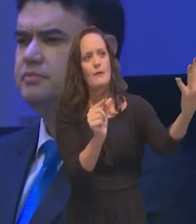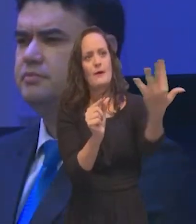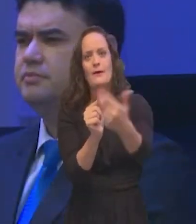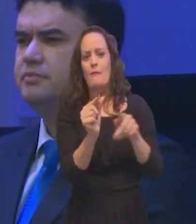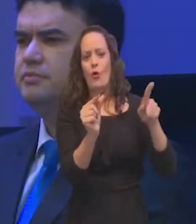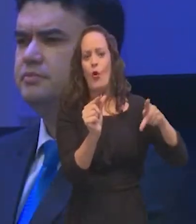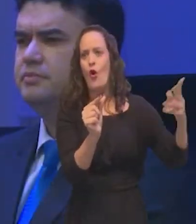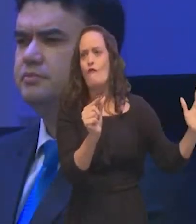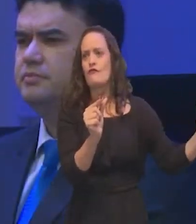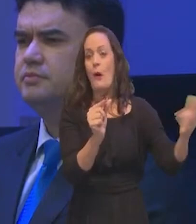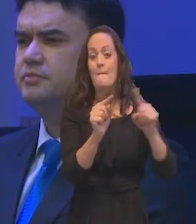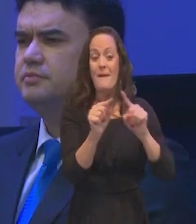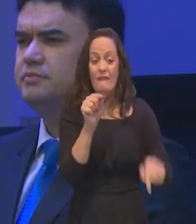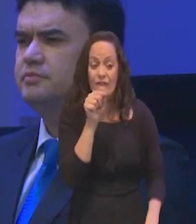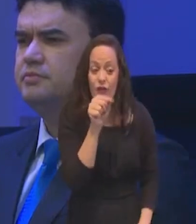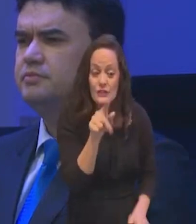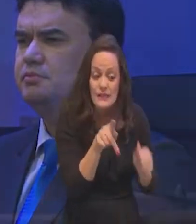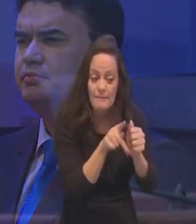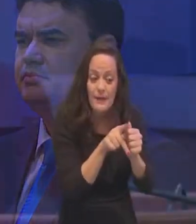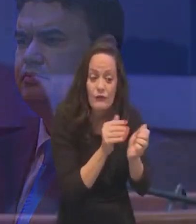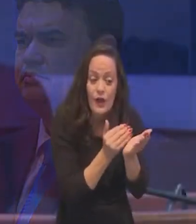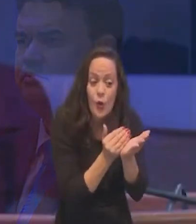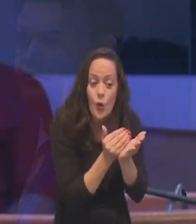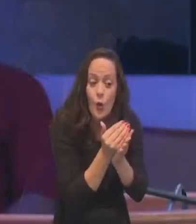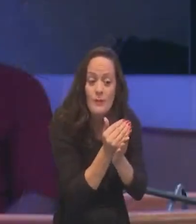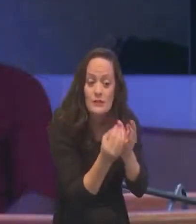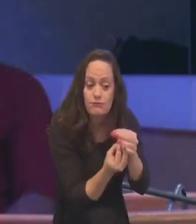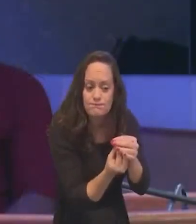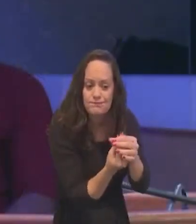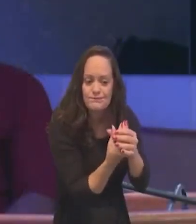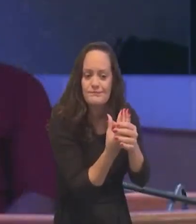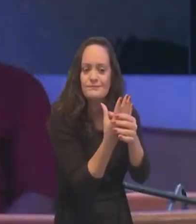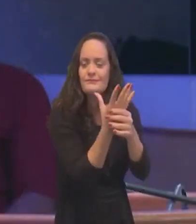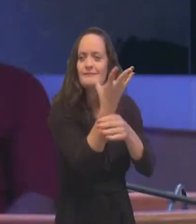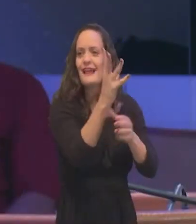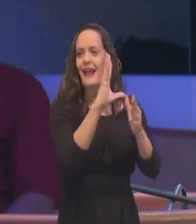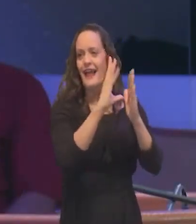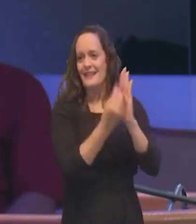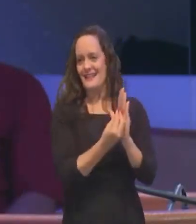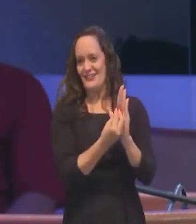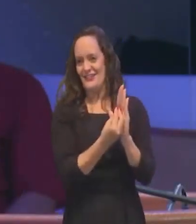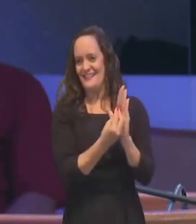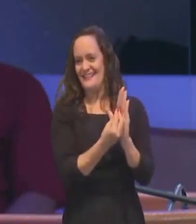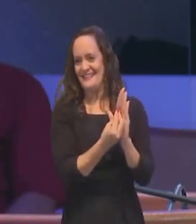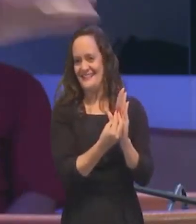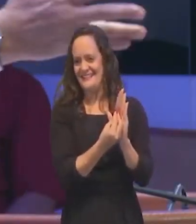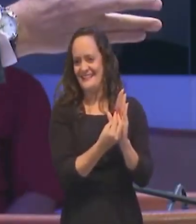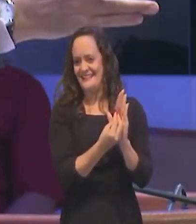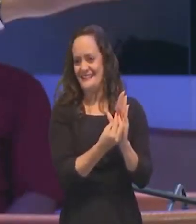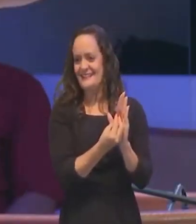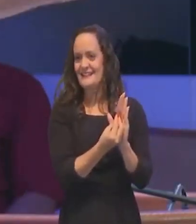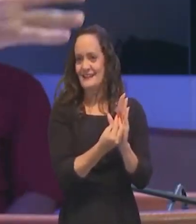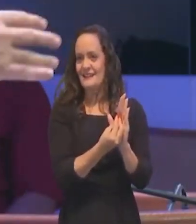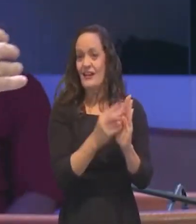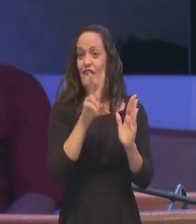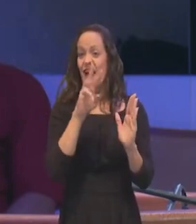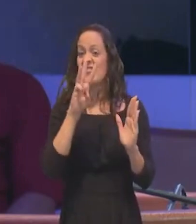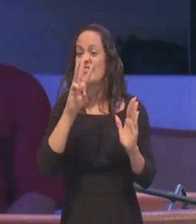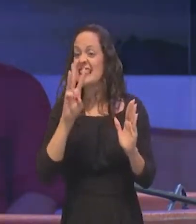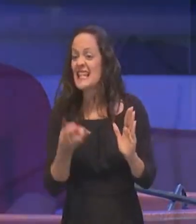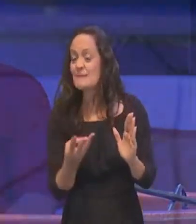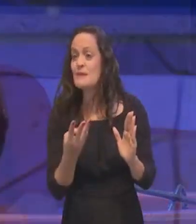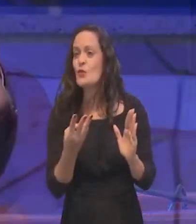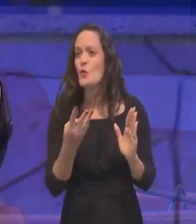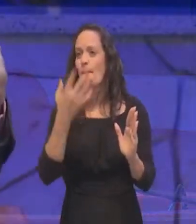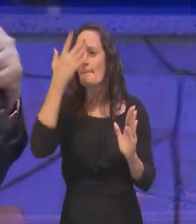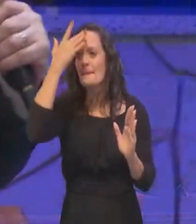que eu iniciarei a igreja. Você fará um sermão, lá em Atos, no capítulo 2, quase 3.000 pessoas irão se converter, e